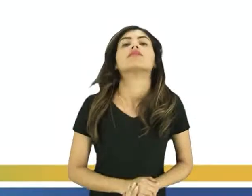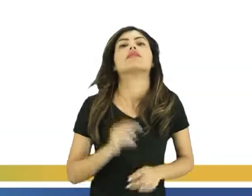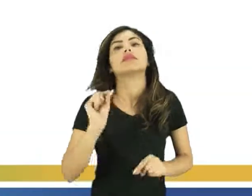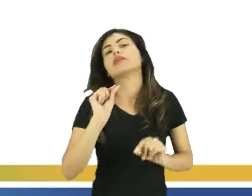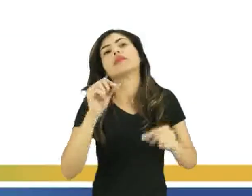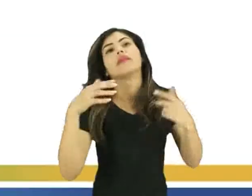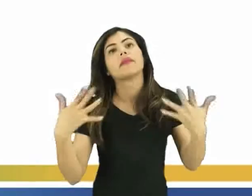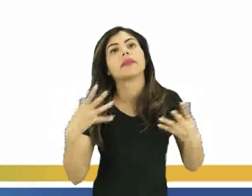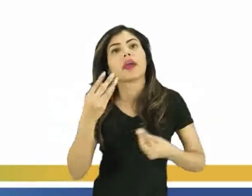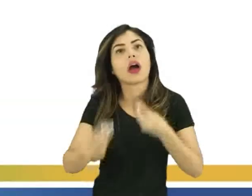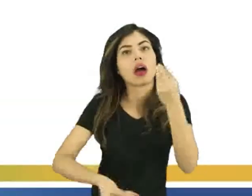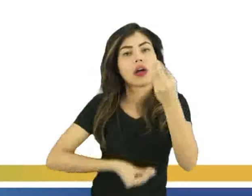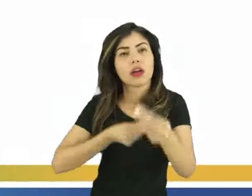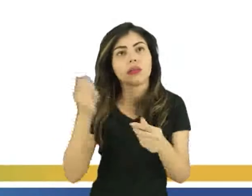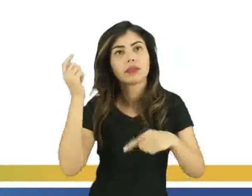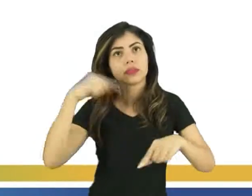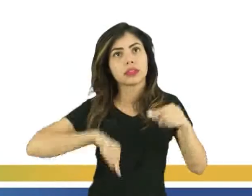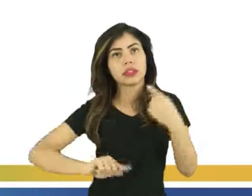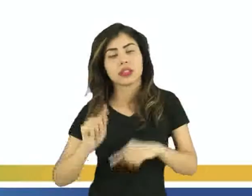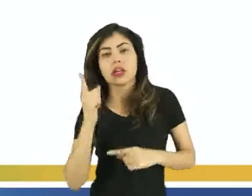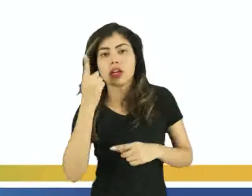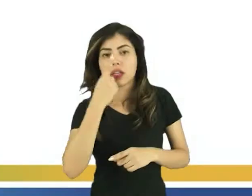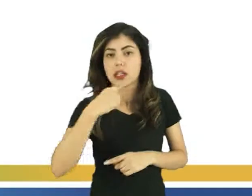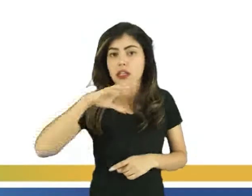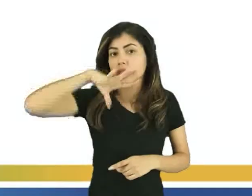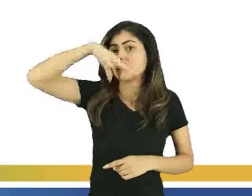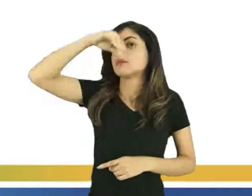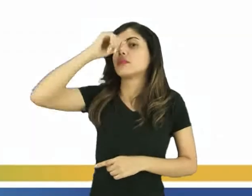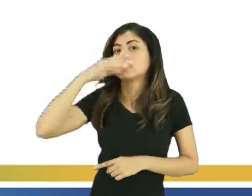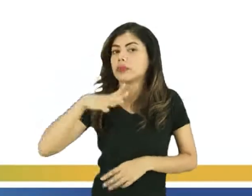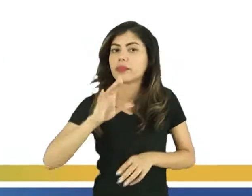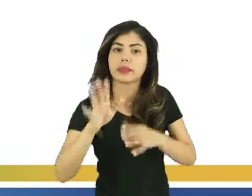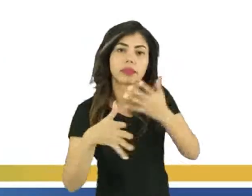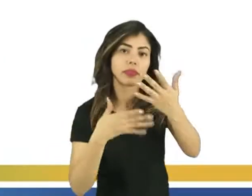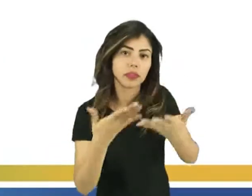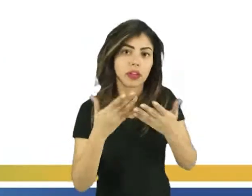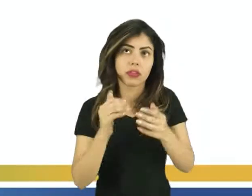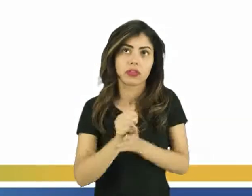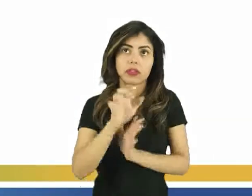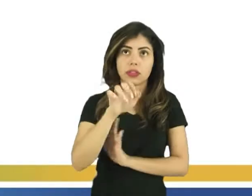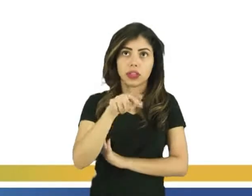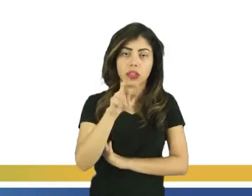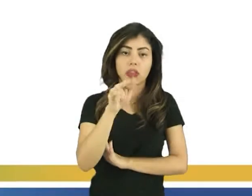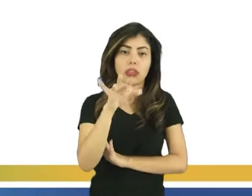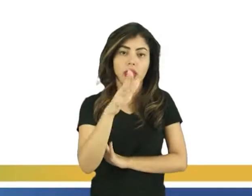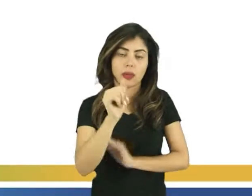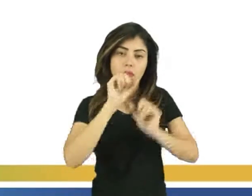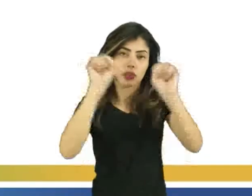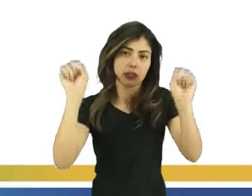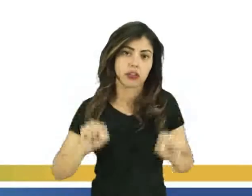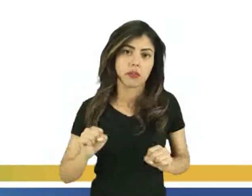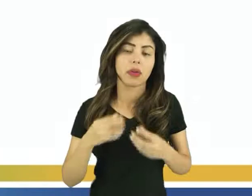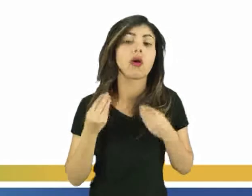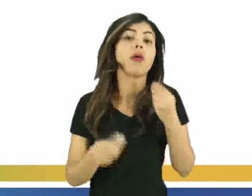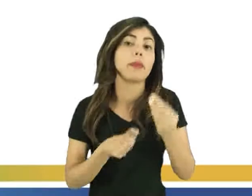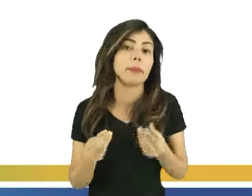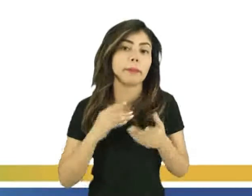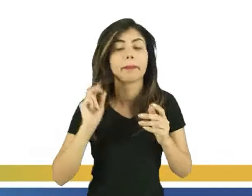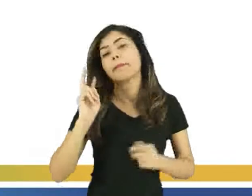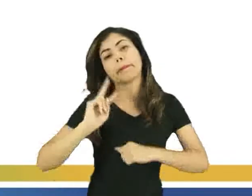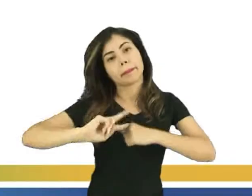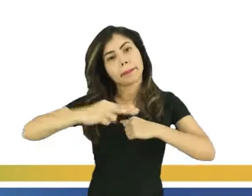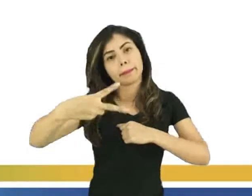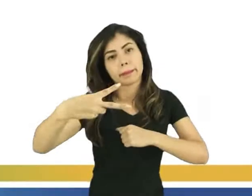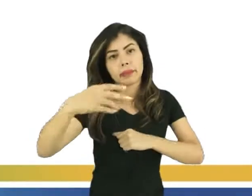E como que é o sistema respiratório, então, aí dos equinodermos? A respiração deles acontece através